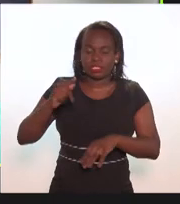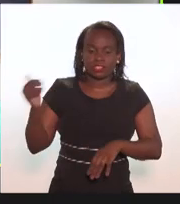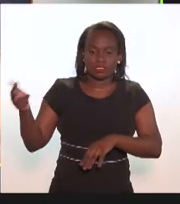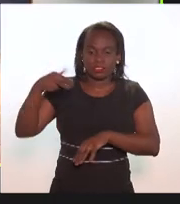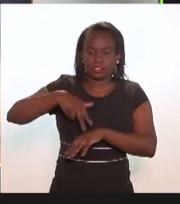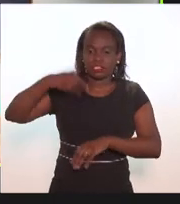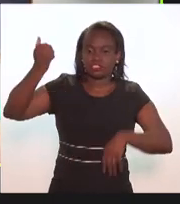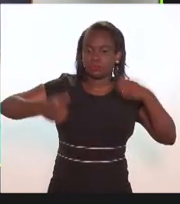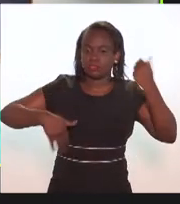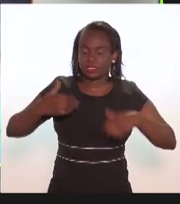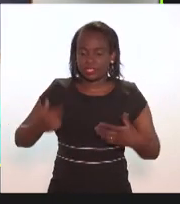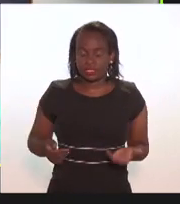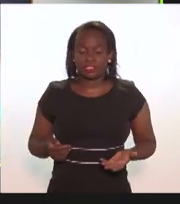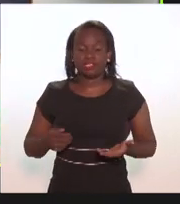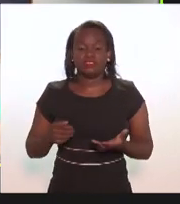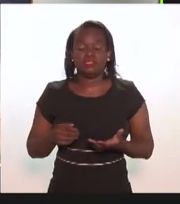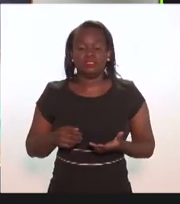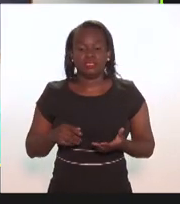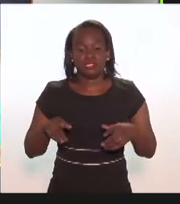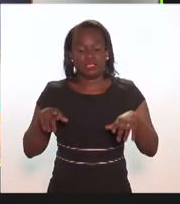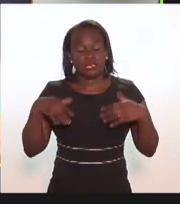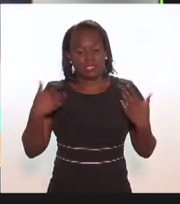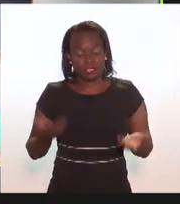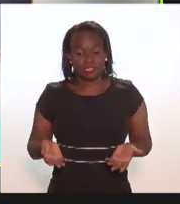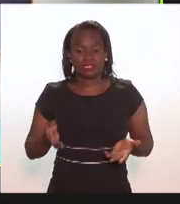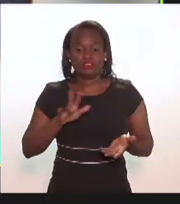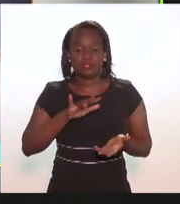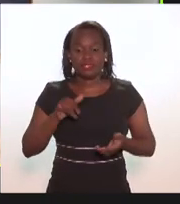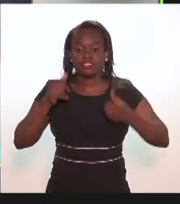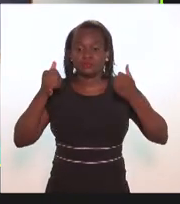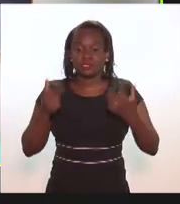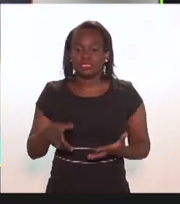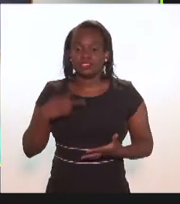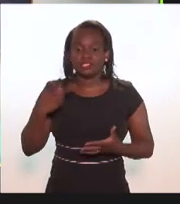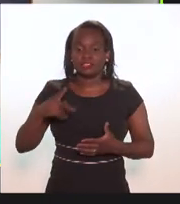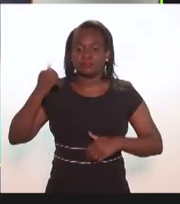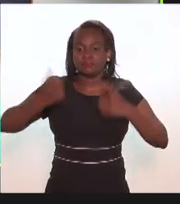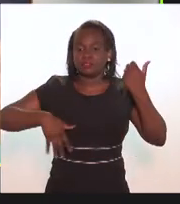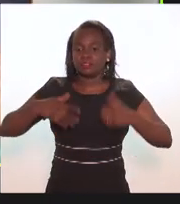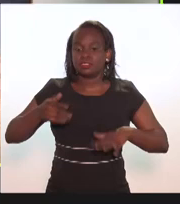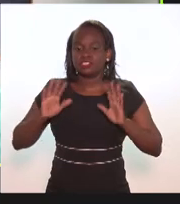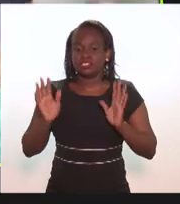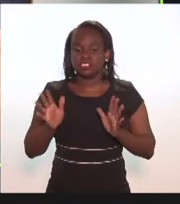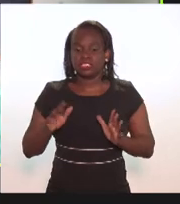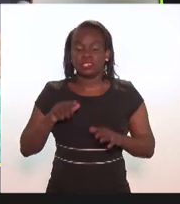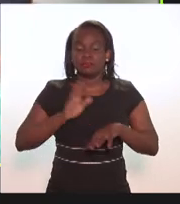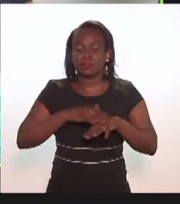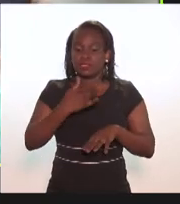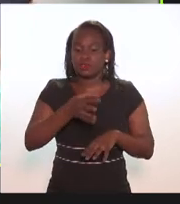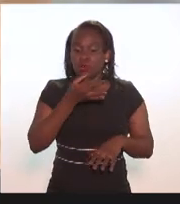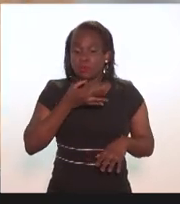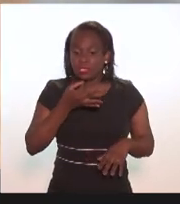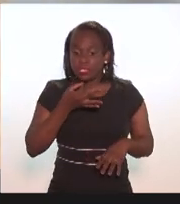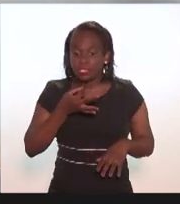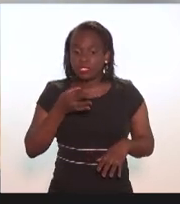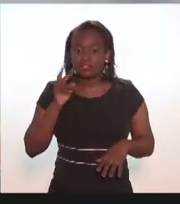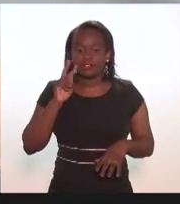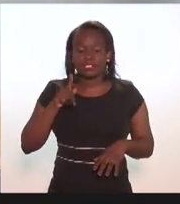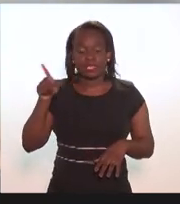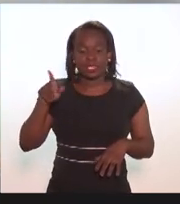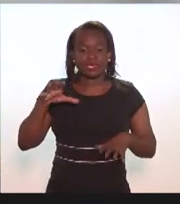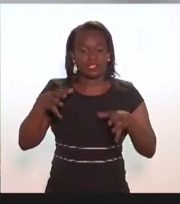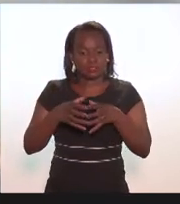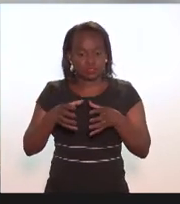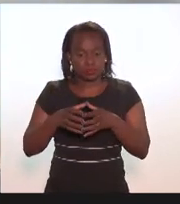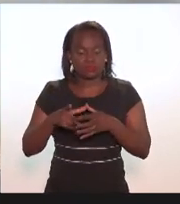a preleção. E aí, o senhor vai fazer a sua preleção já com a sua ótica, lá no conselho que o